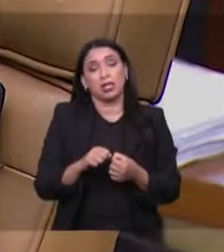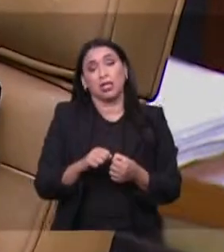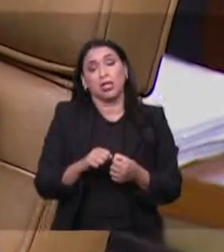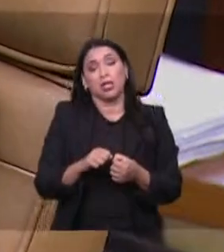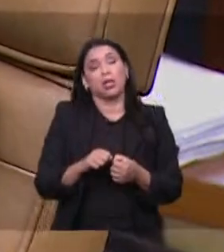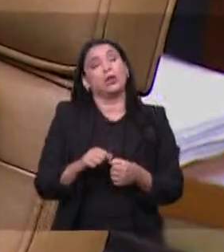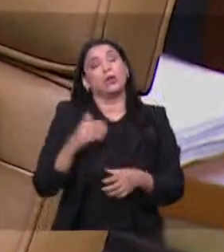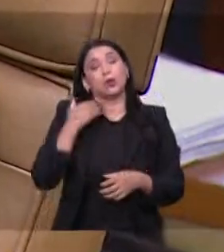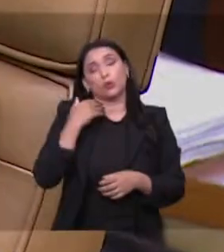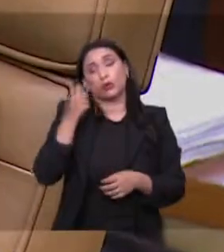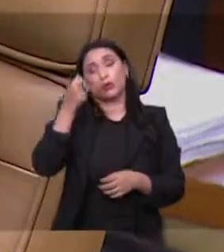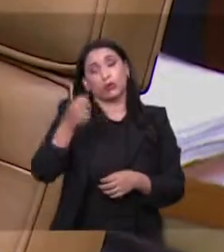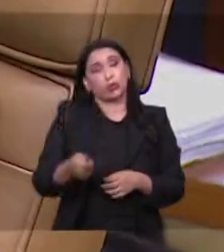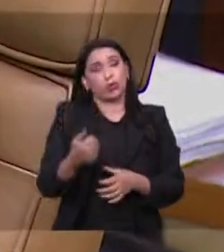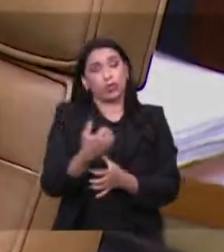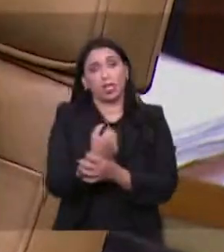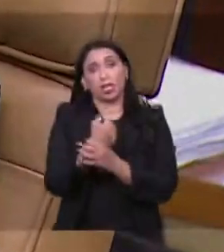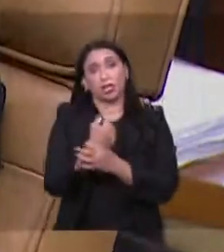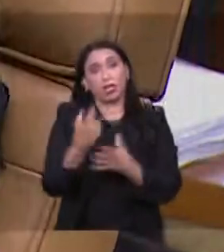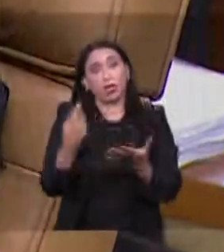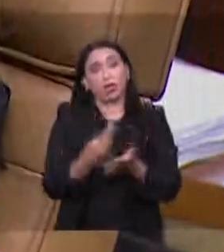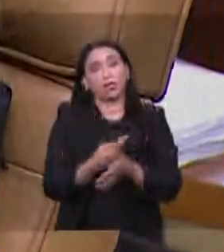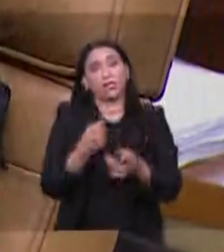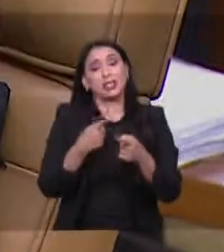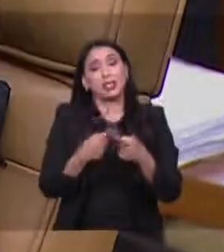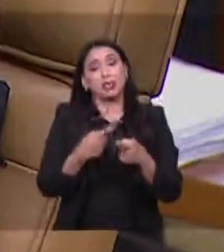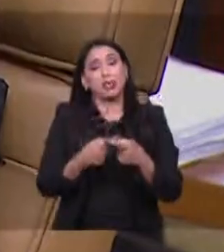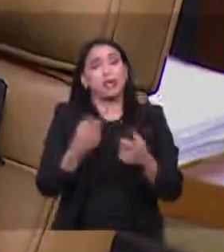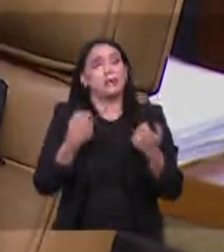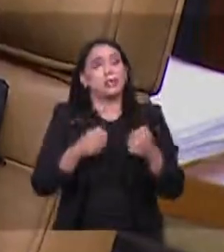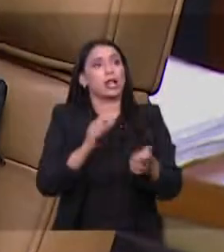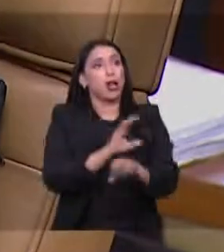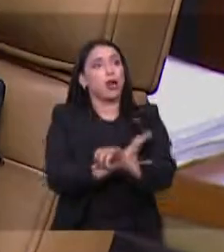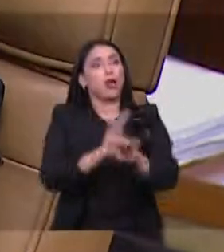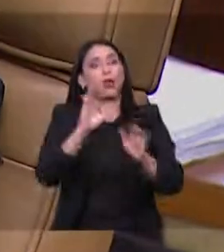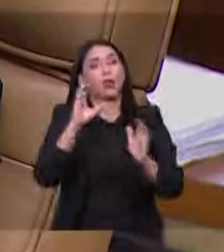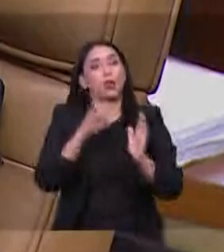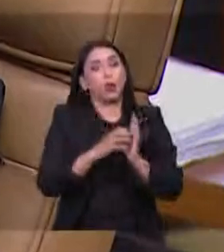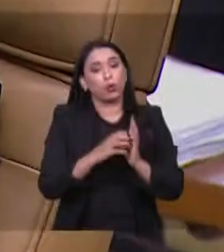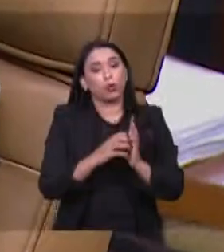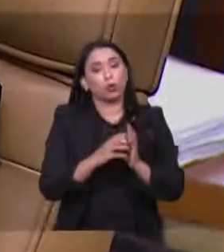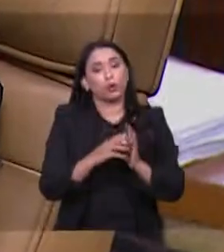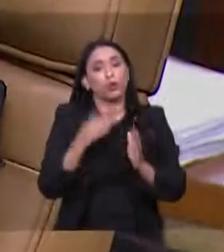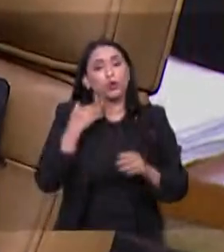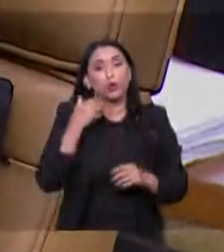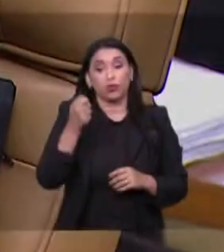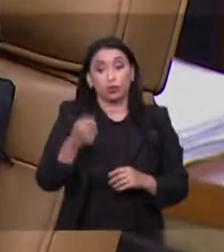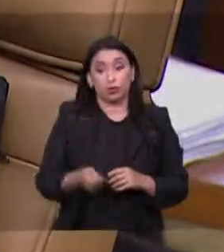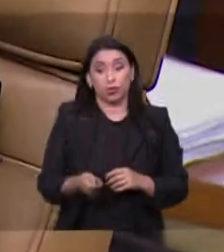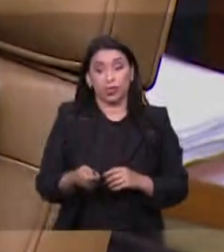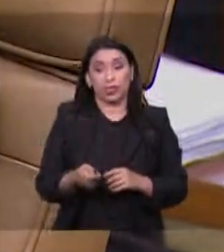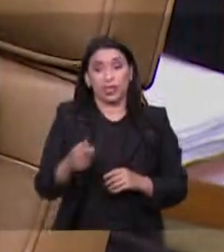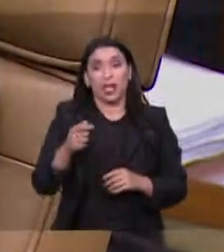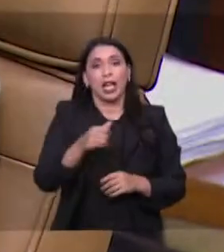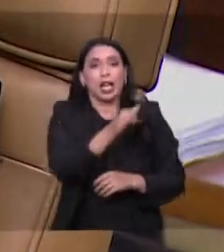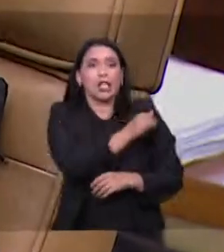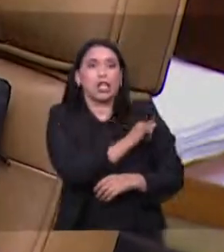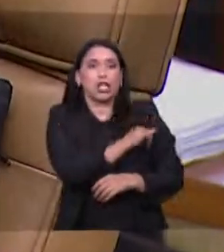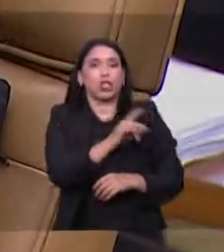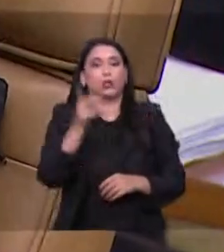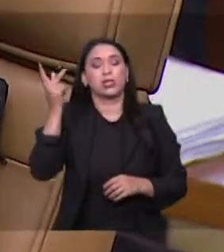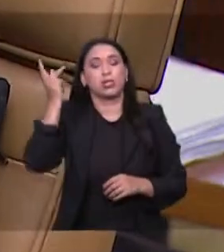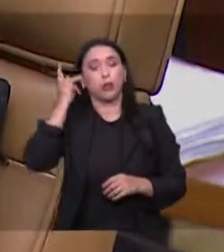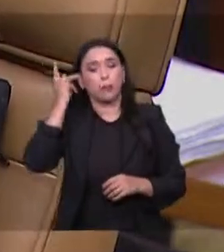compor esse juizado de garantias porque nós tivemos que fazer concurso, precisamos de mais juízes. Quando a gente pensa Rio, São